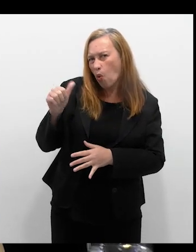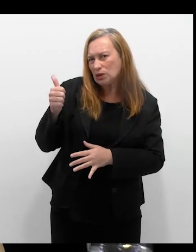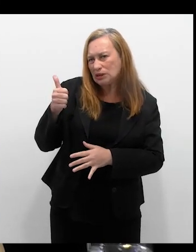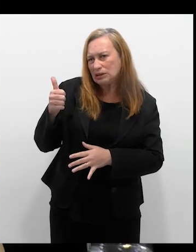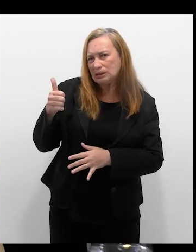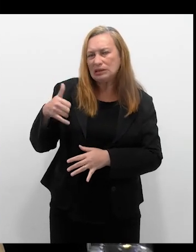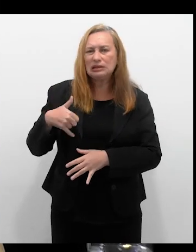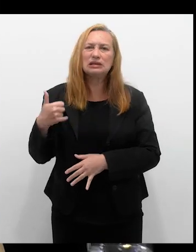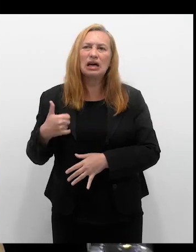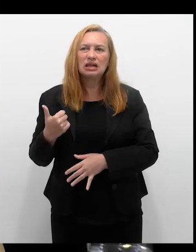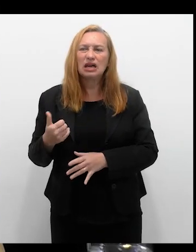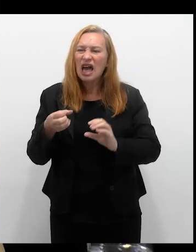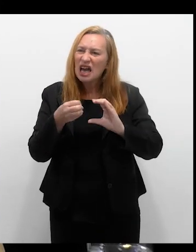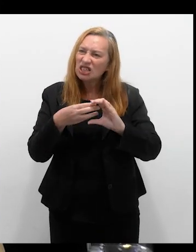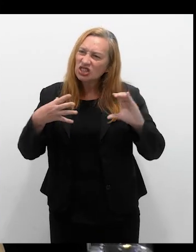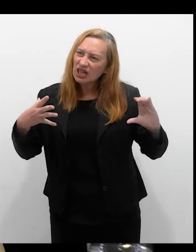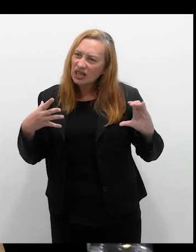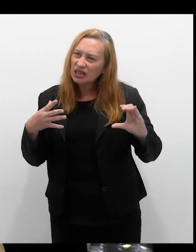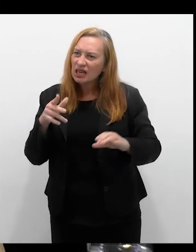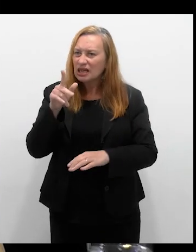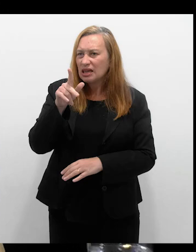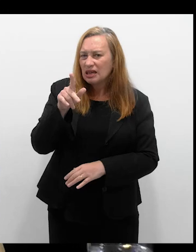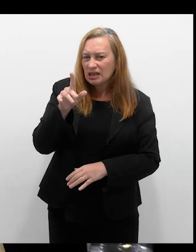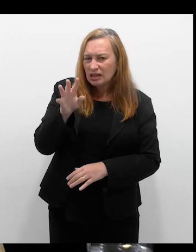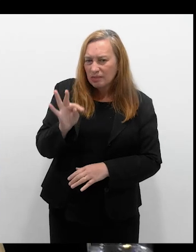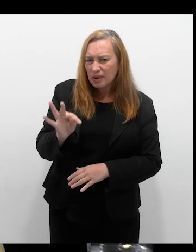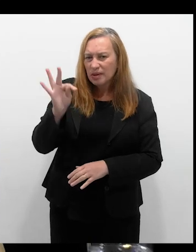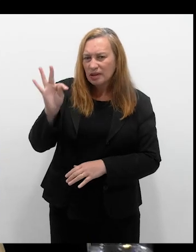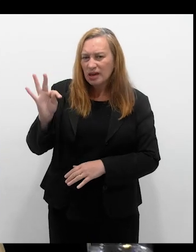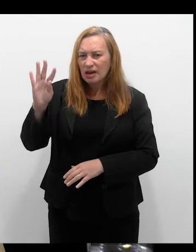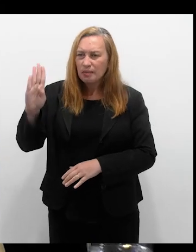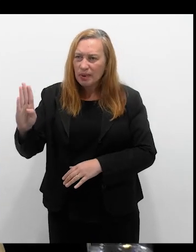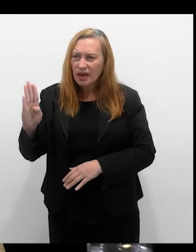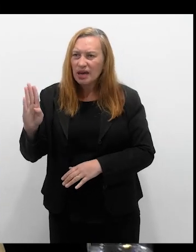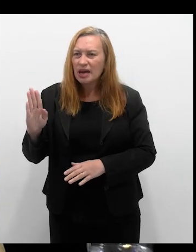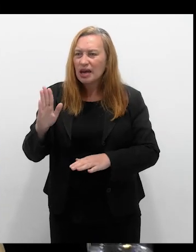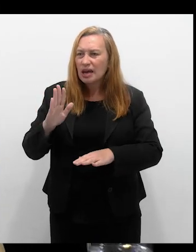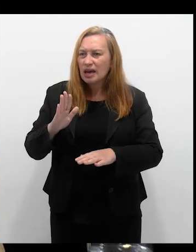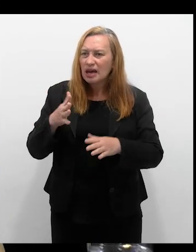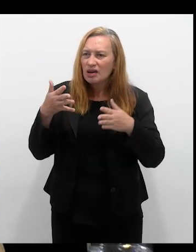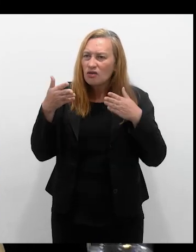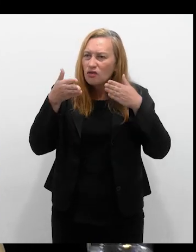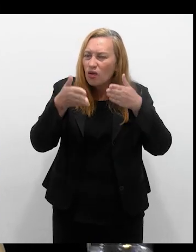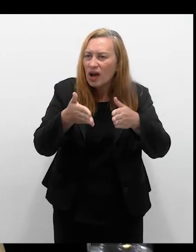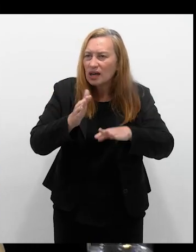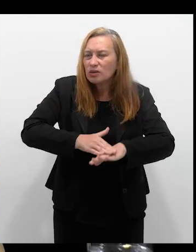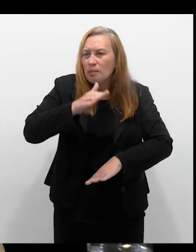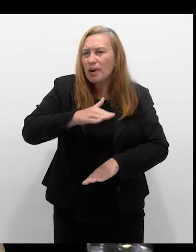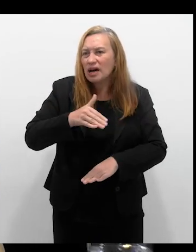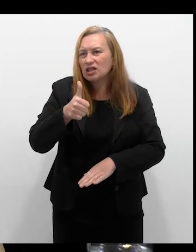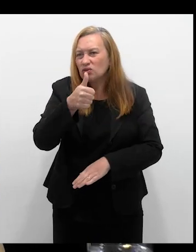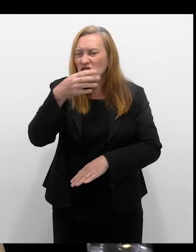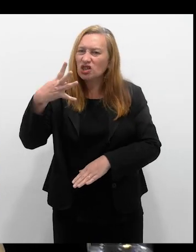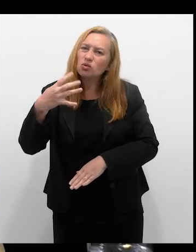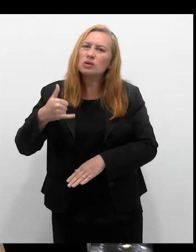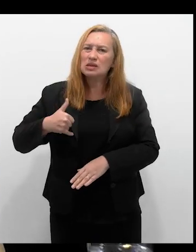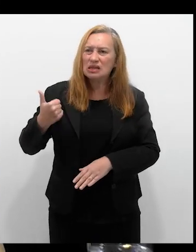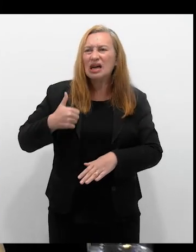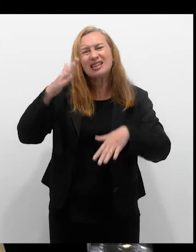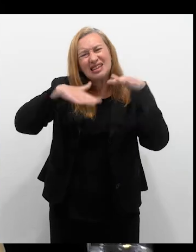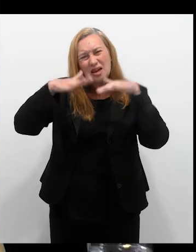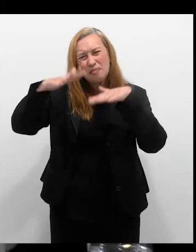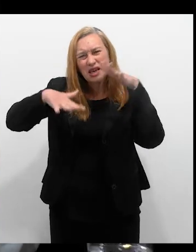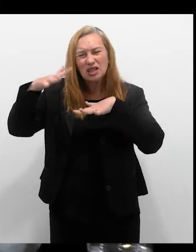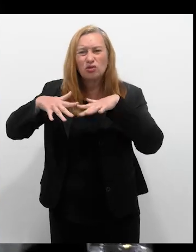anos. Tá? Mas as características do TPB elas começam a ficar geralmente mais acentuadas a partir dos 14